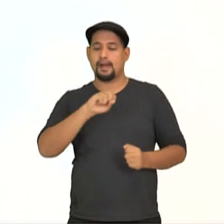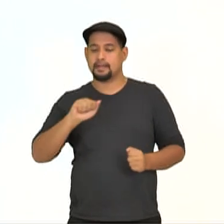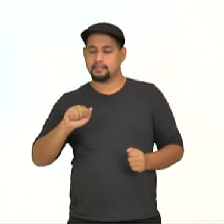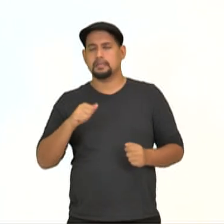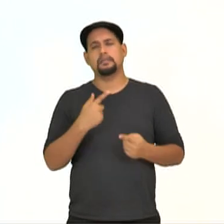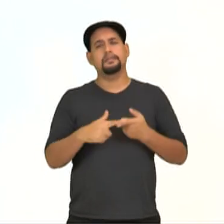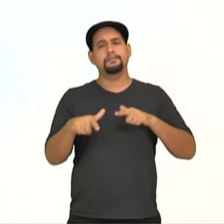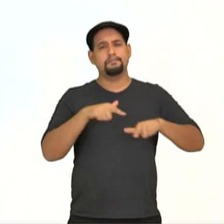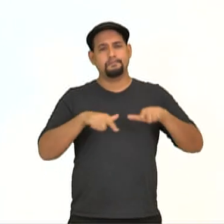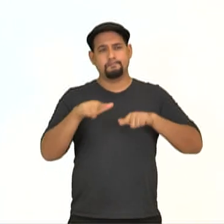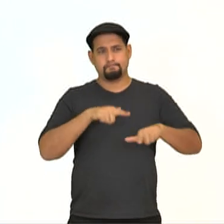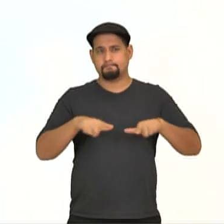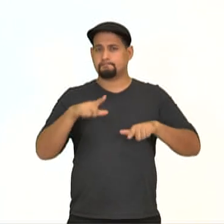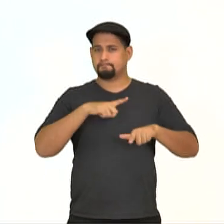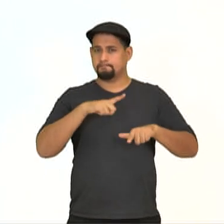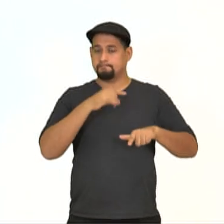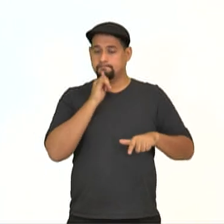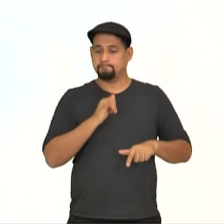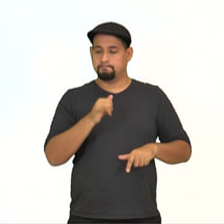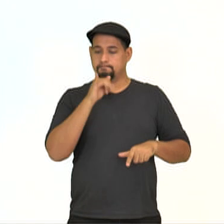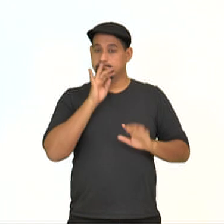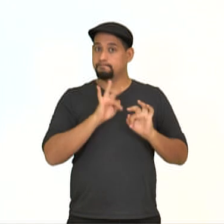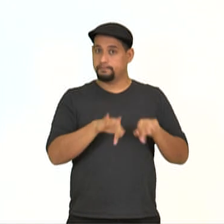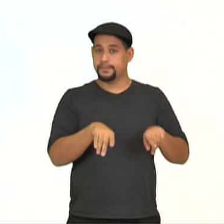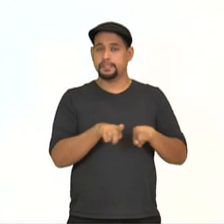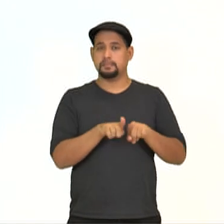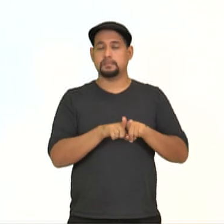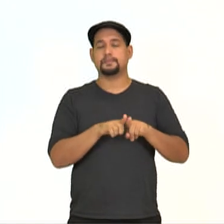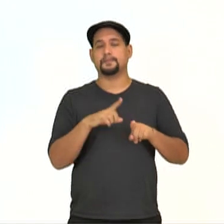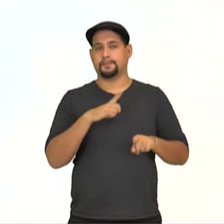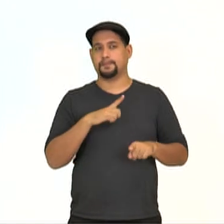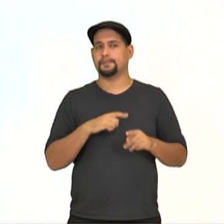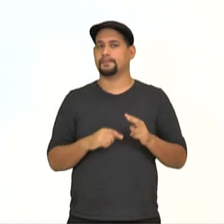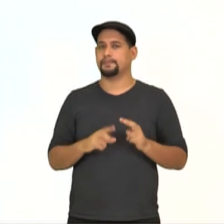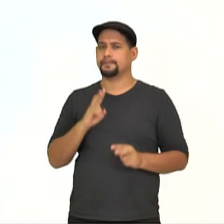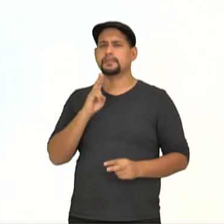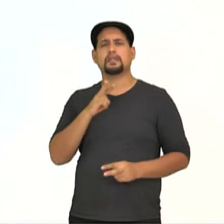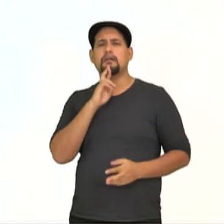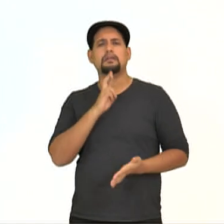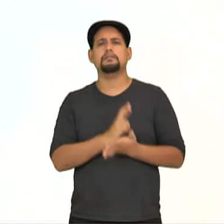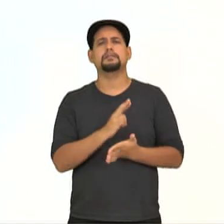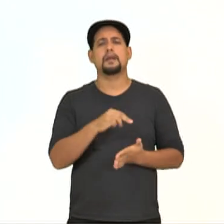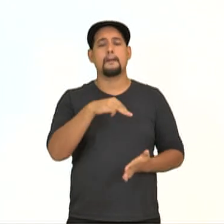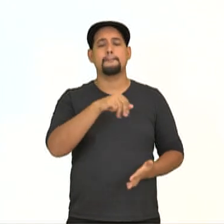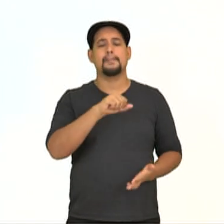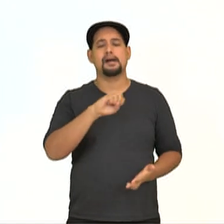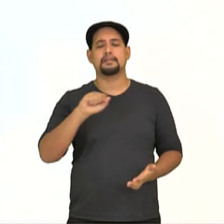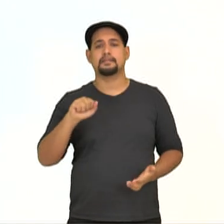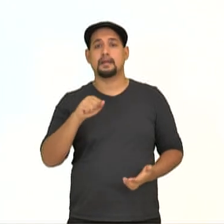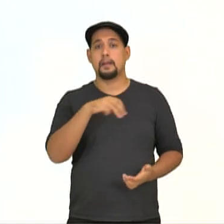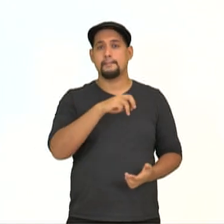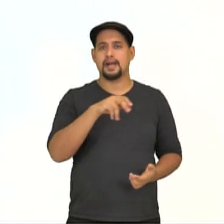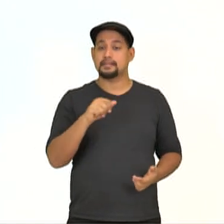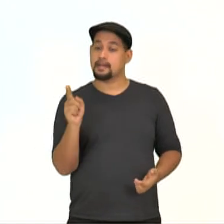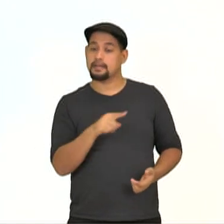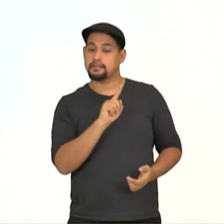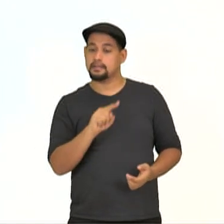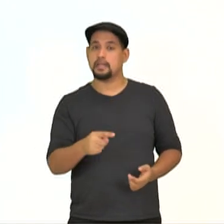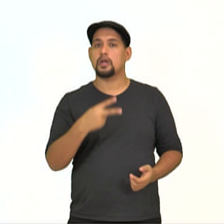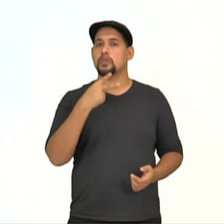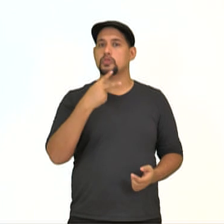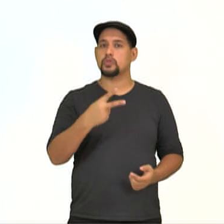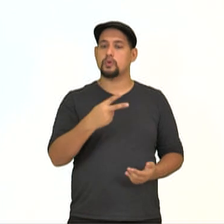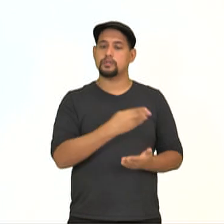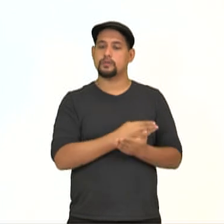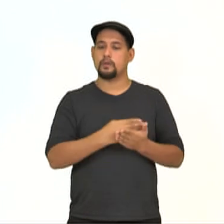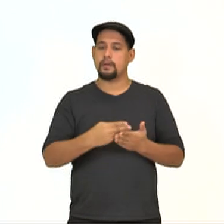o trabalho é igual a energia cinética final. Com essa equação aqui, eu vou ter o seguinte, massa com massa cancela, o 2 eu posso passar